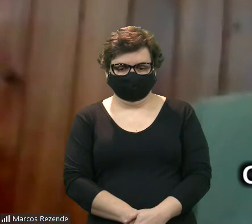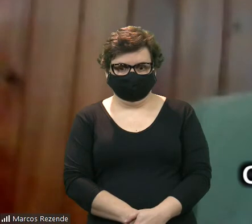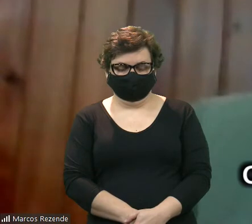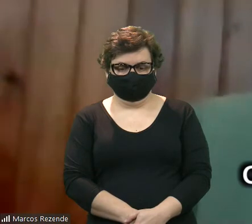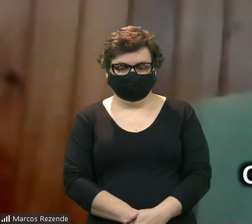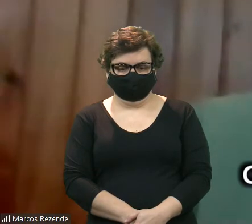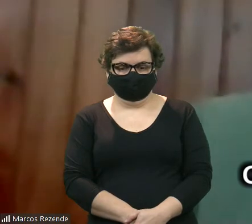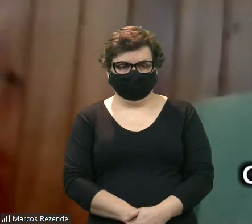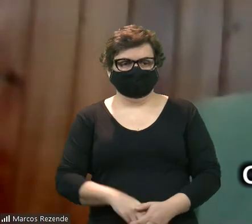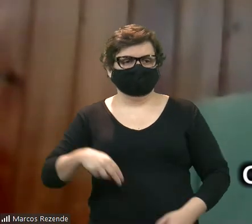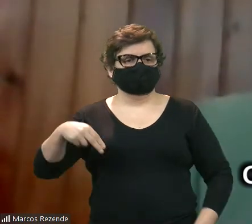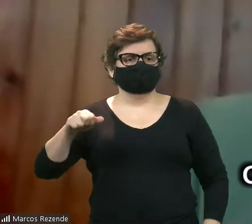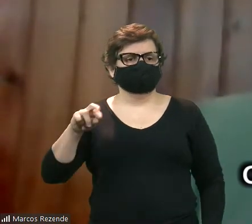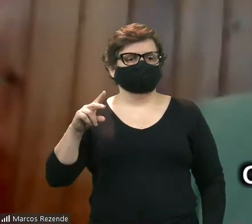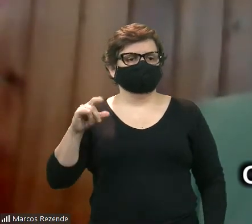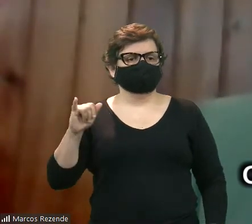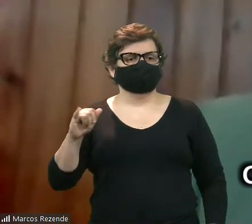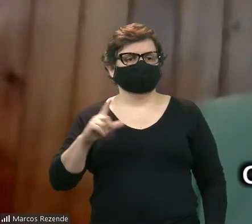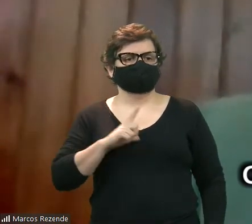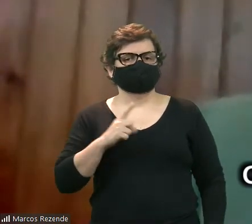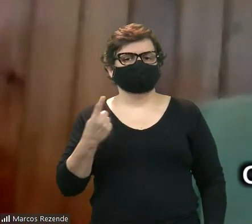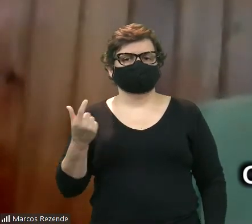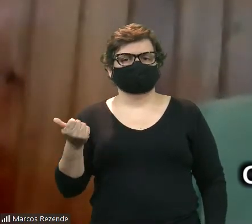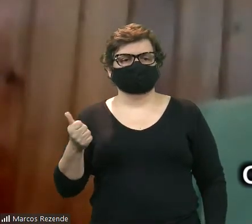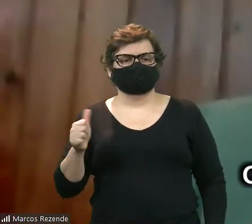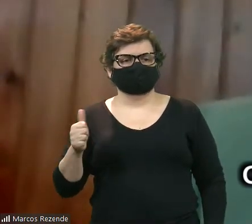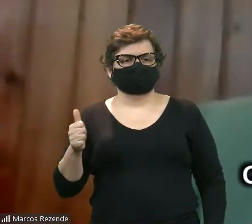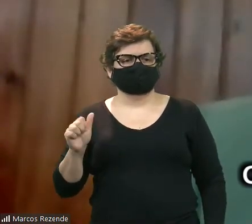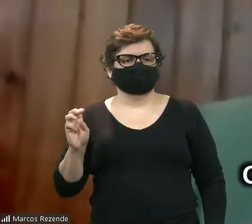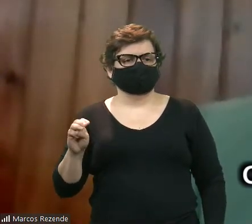Vereador Luiz Eduardo Nardi dispõe de 11 minutos.